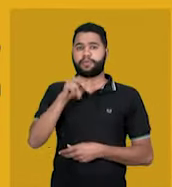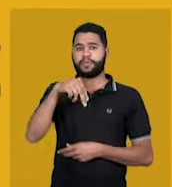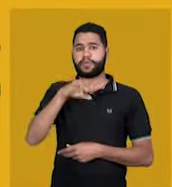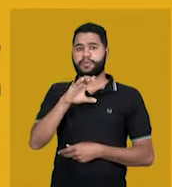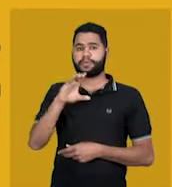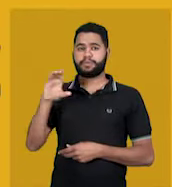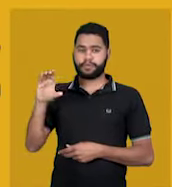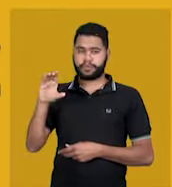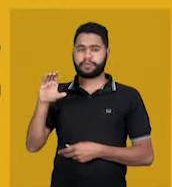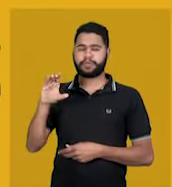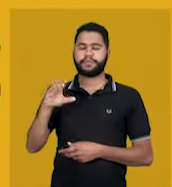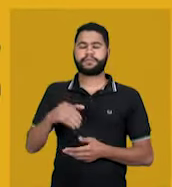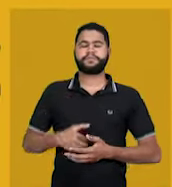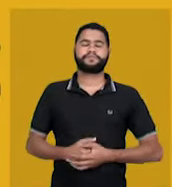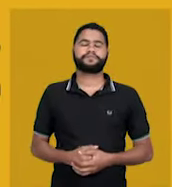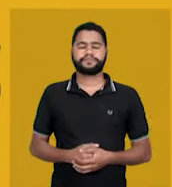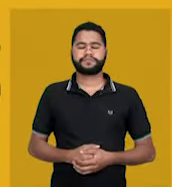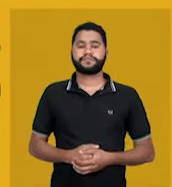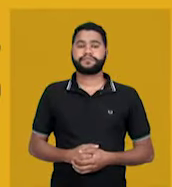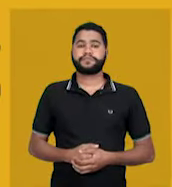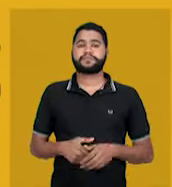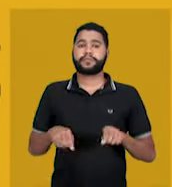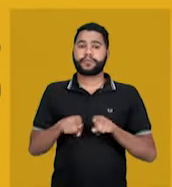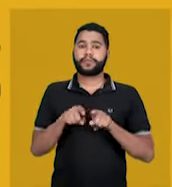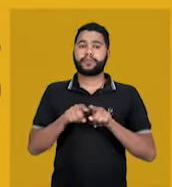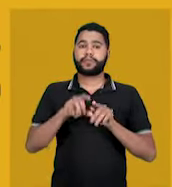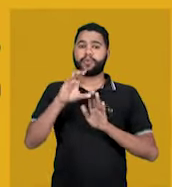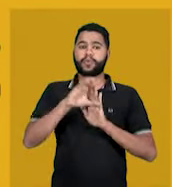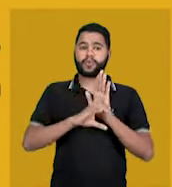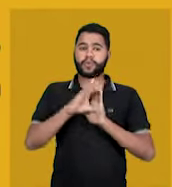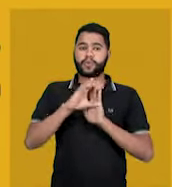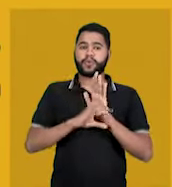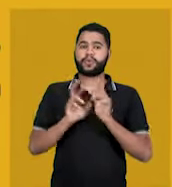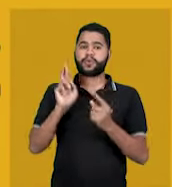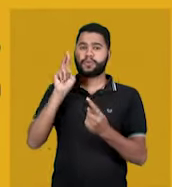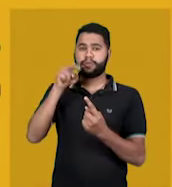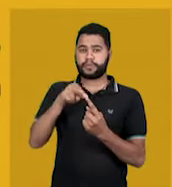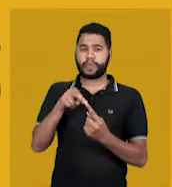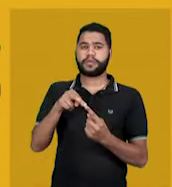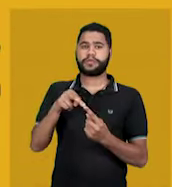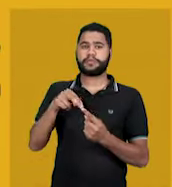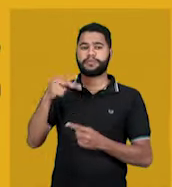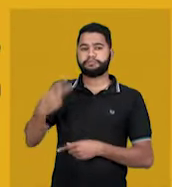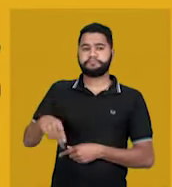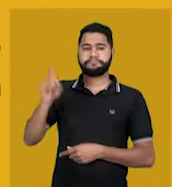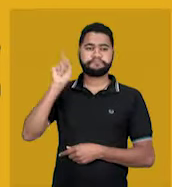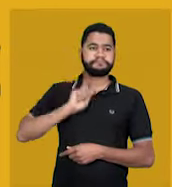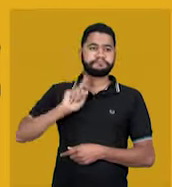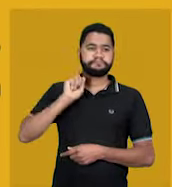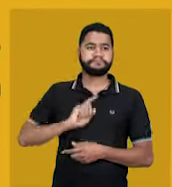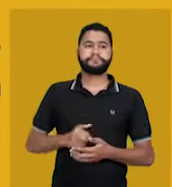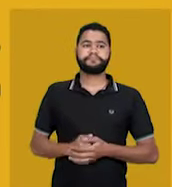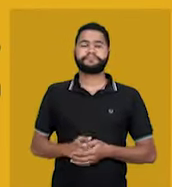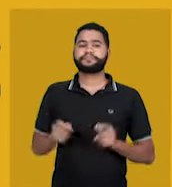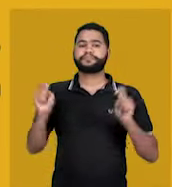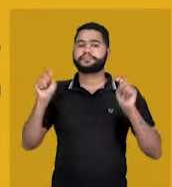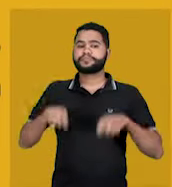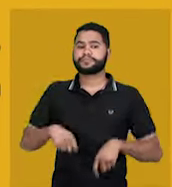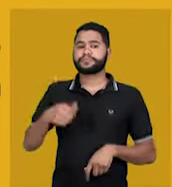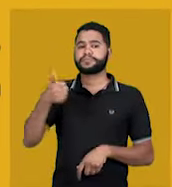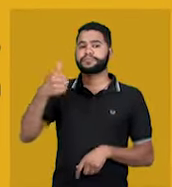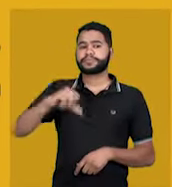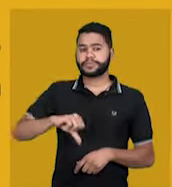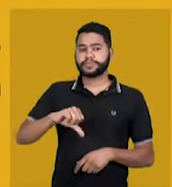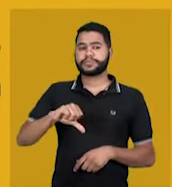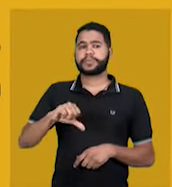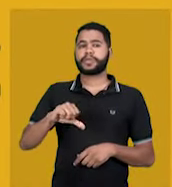Base Nacional Curricular Comum, e o Currículo Referência de Minas Gerais. A competência 19 diz identificar